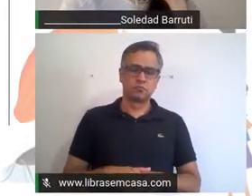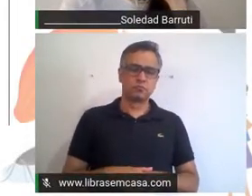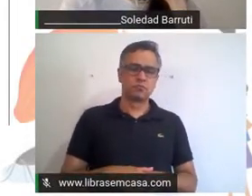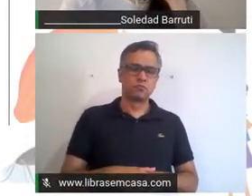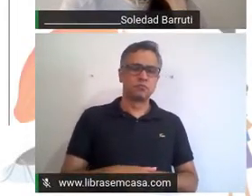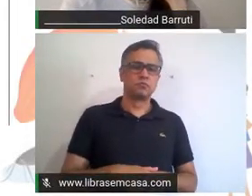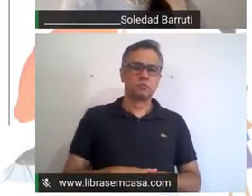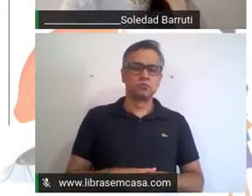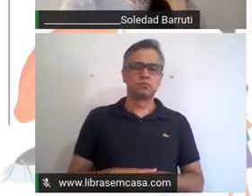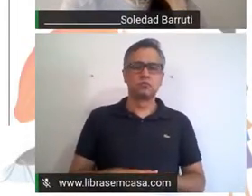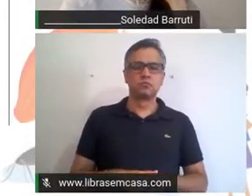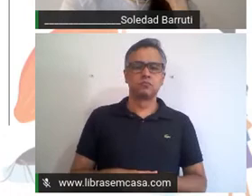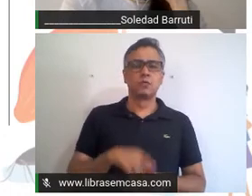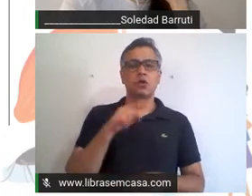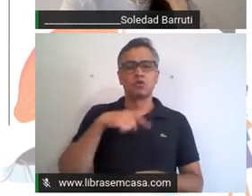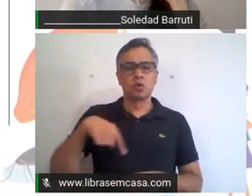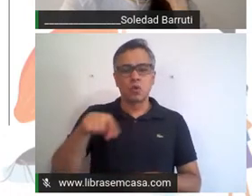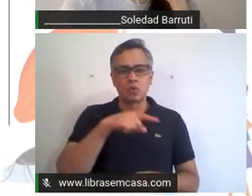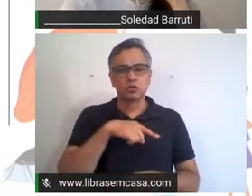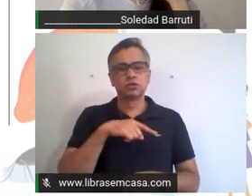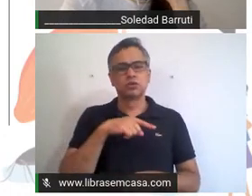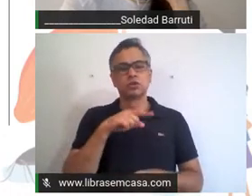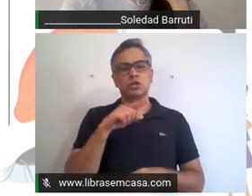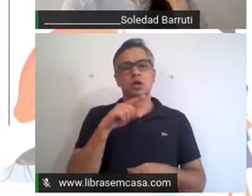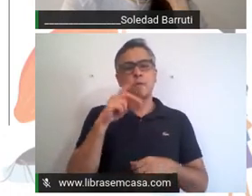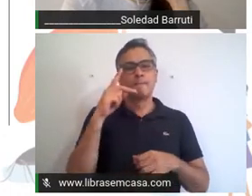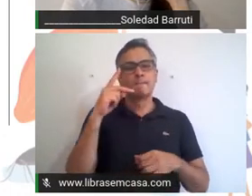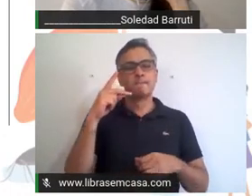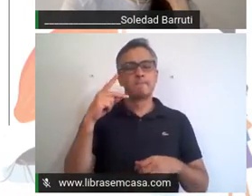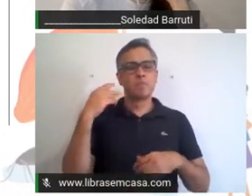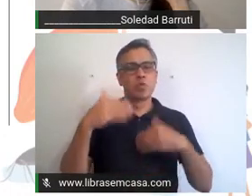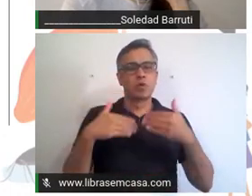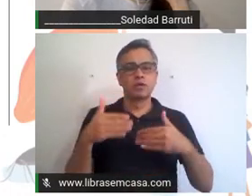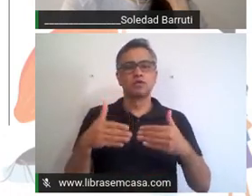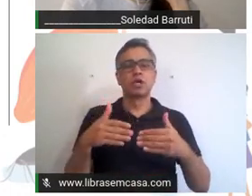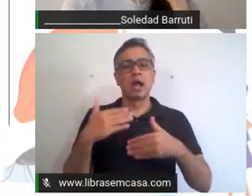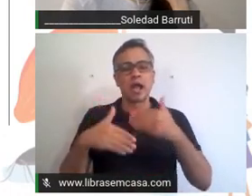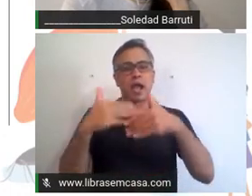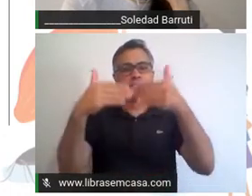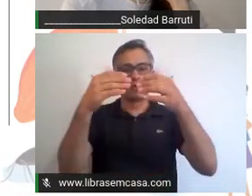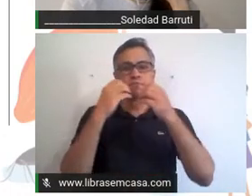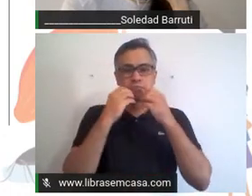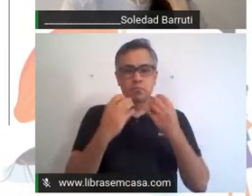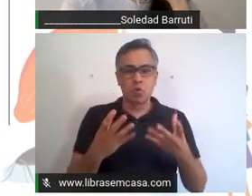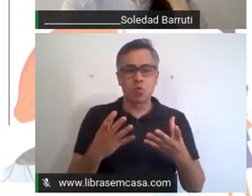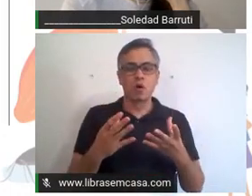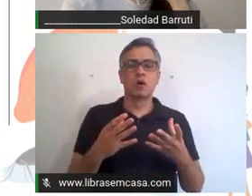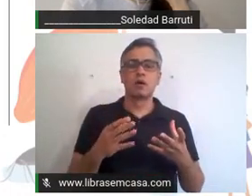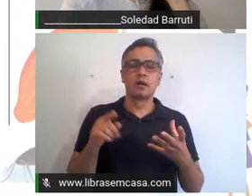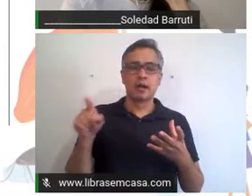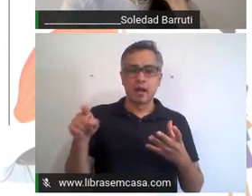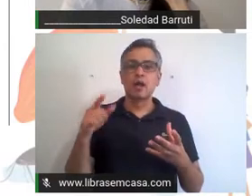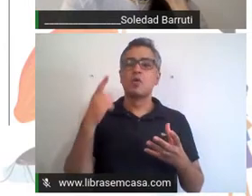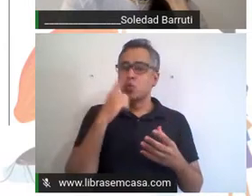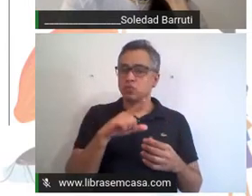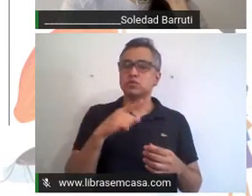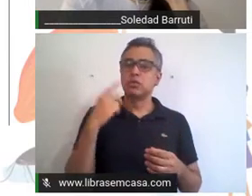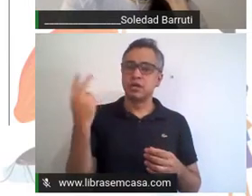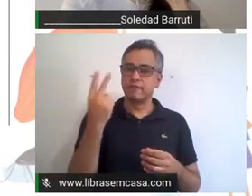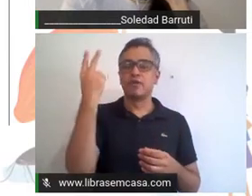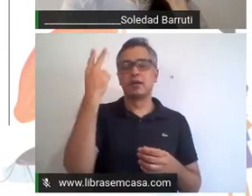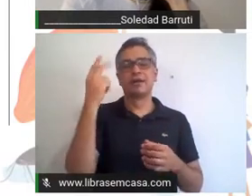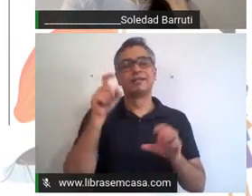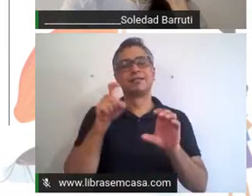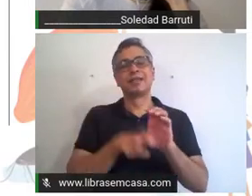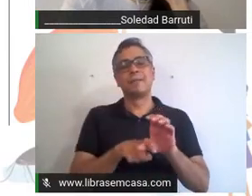regulações muitas vezes até muito avançadas e muito boas, você fazer elas valerem depende do ambiente